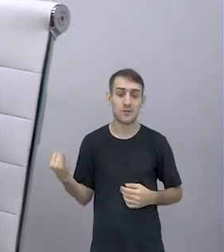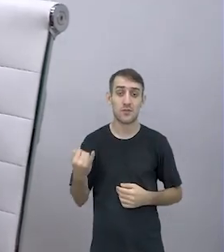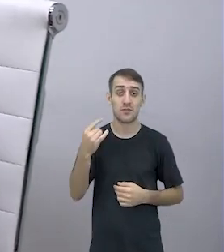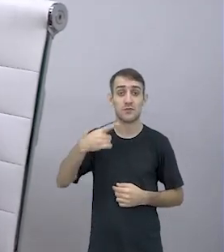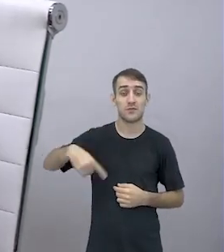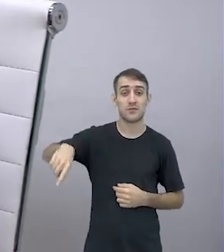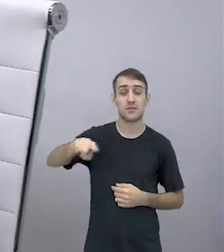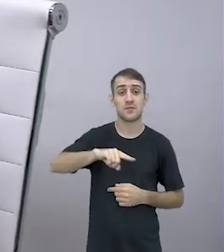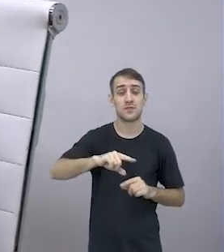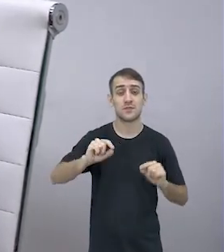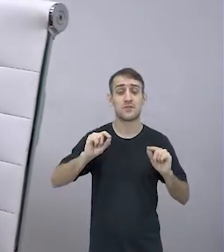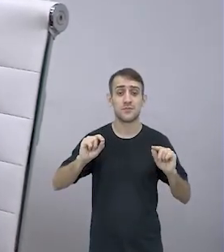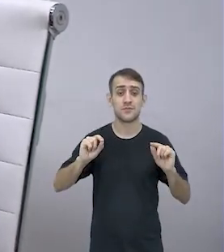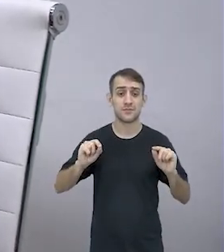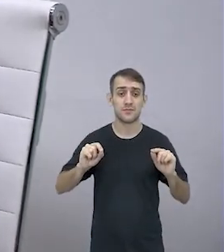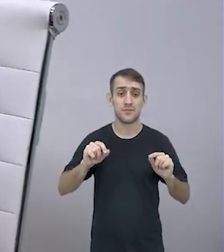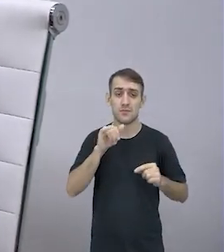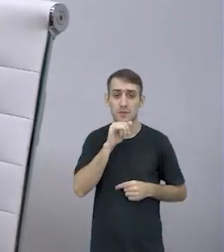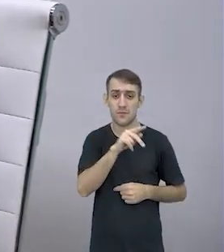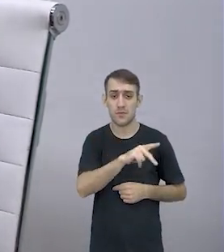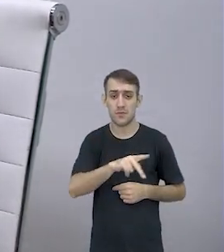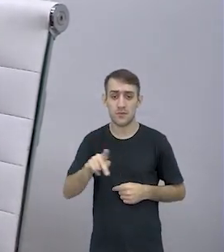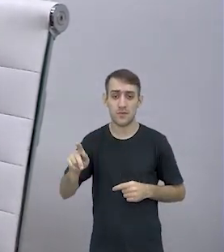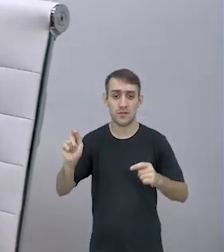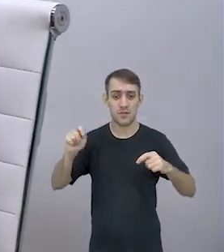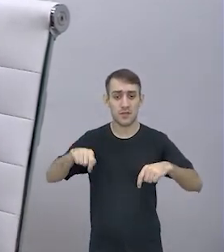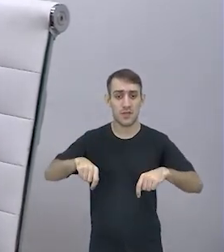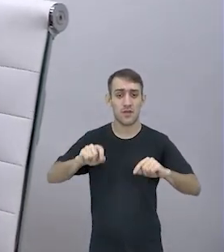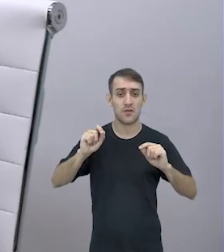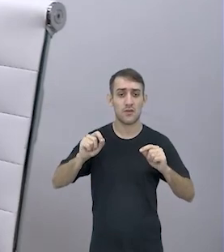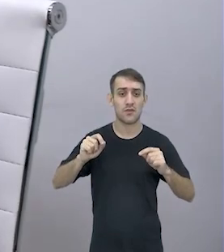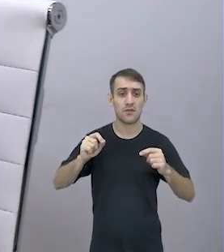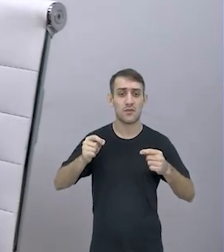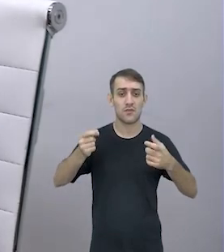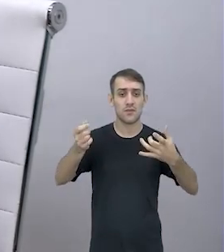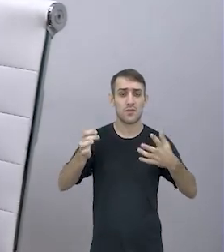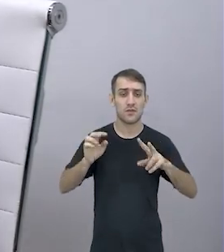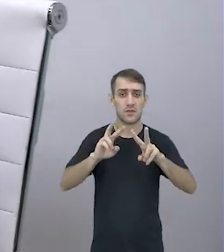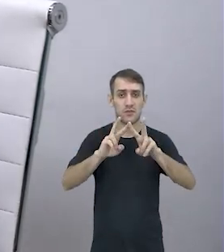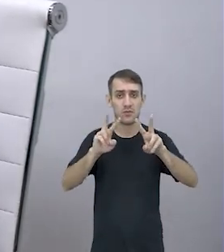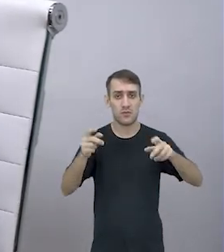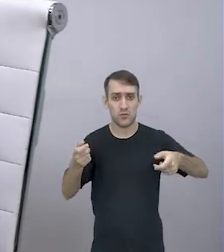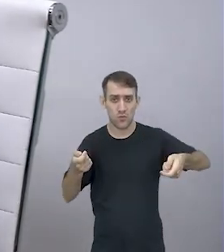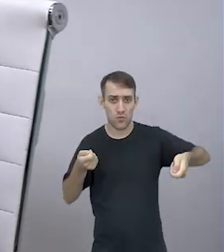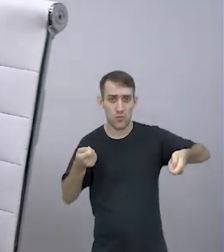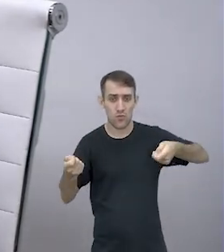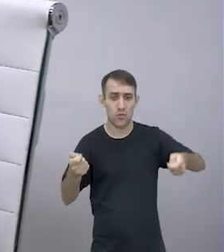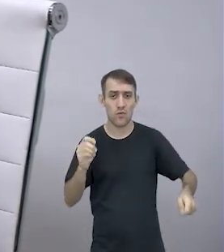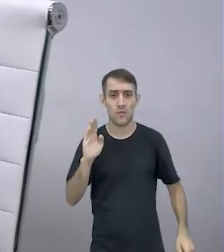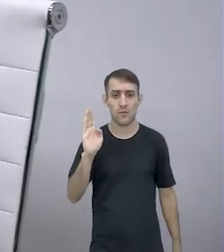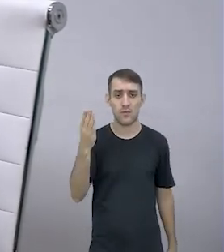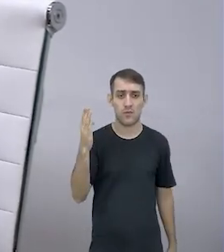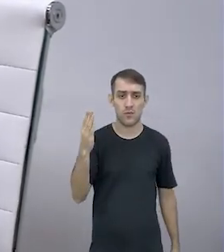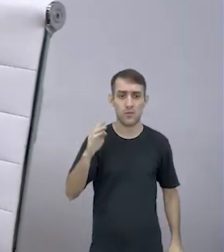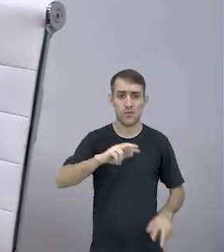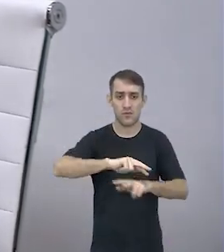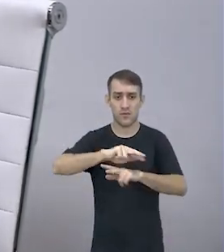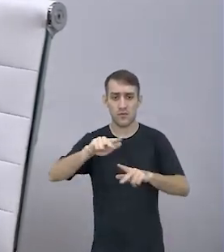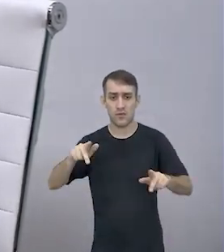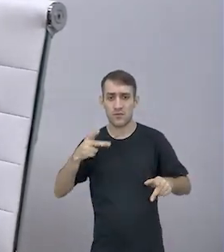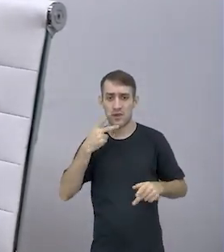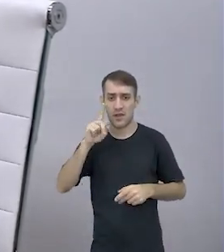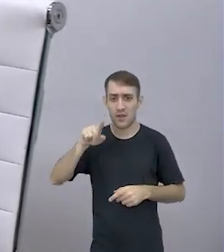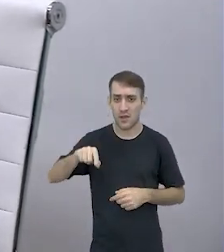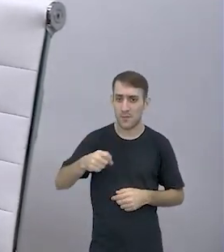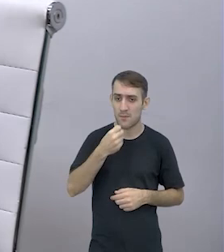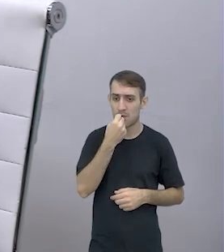aqui também que os professores colocam no geral essa parte do controle biológico, e muitos aqui colocam que é